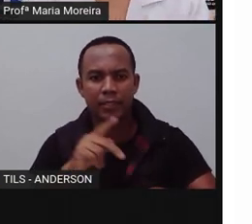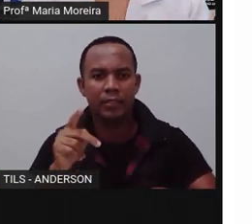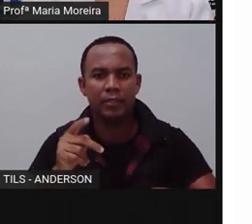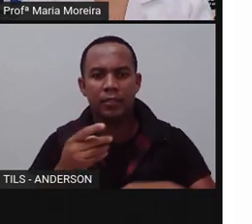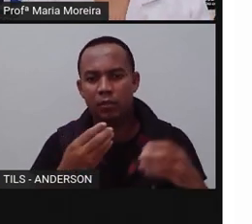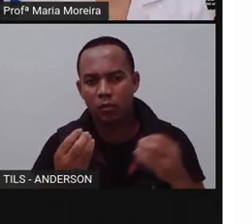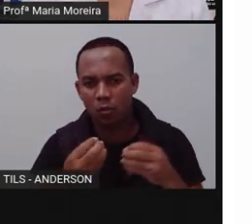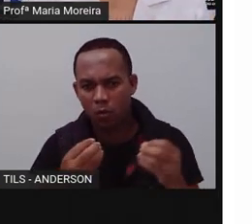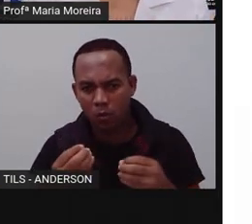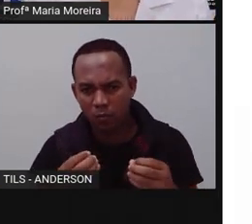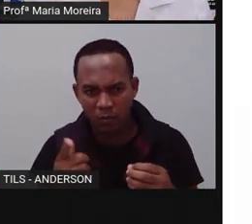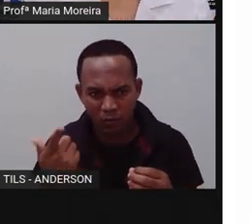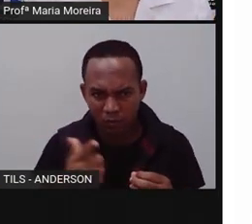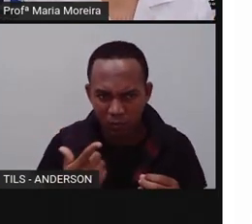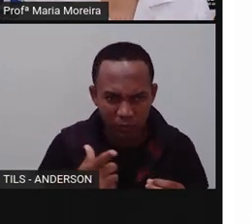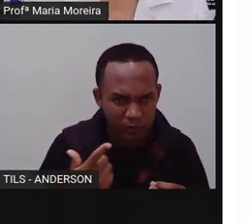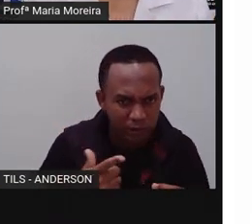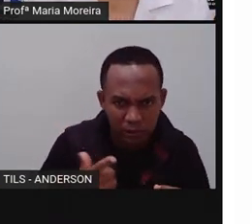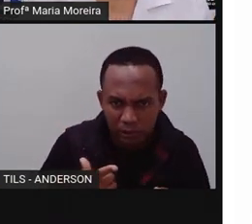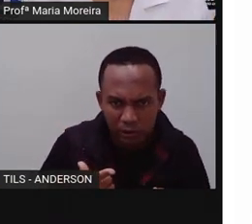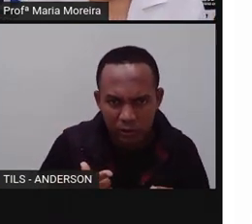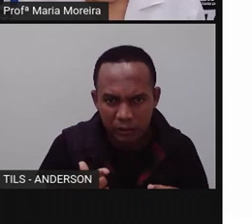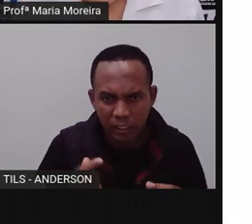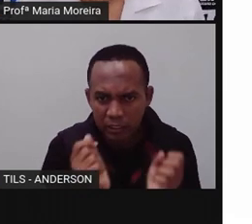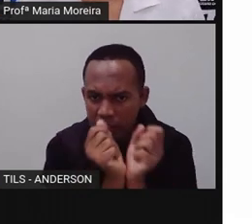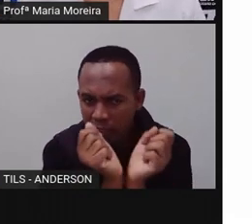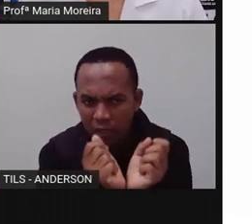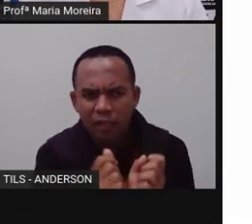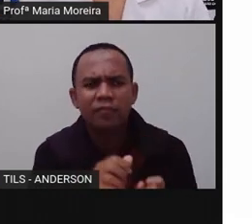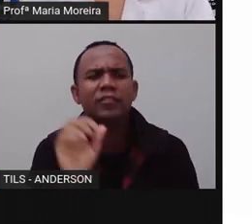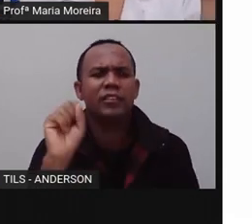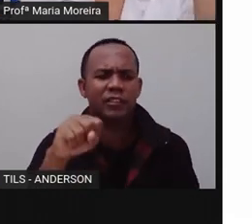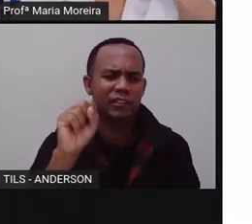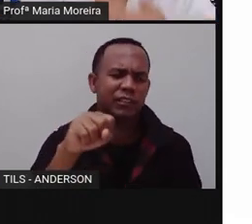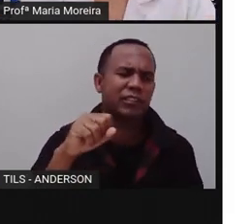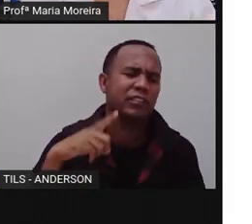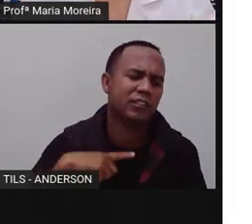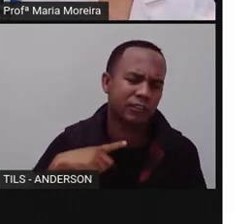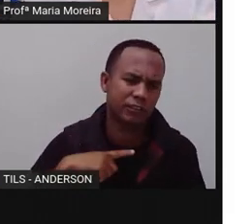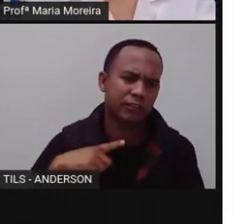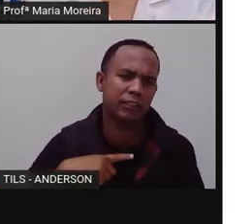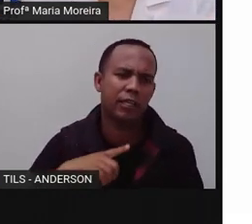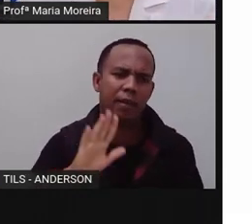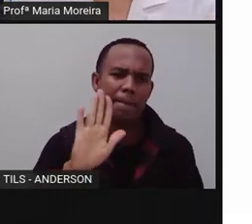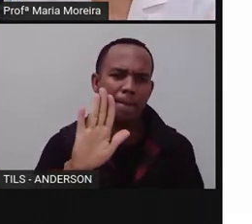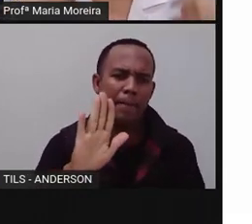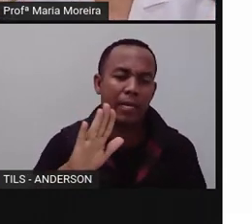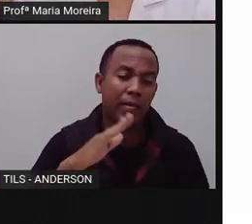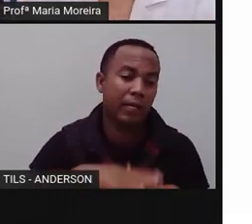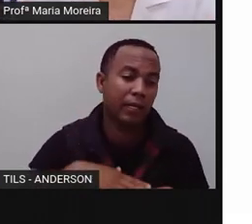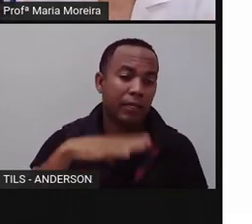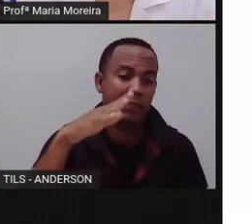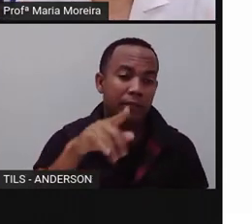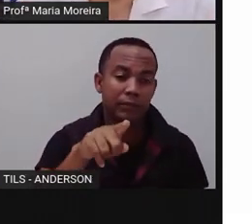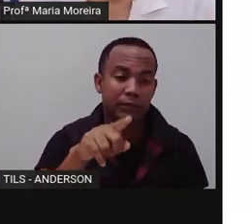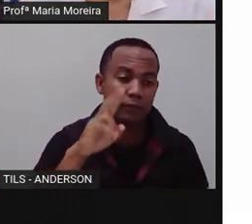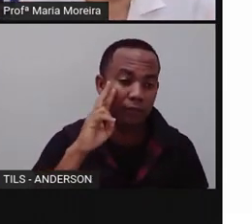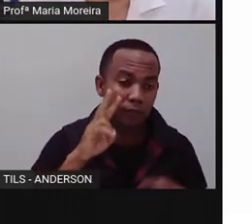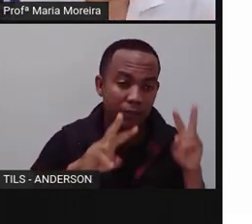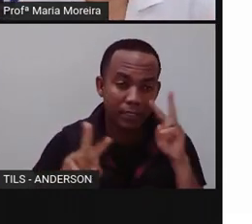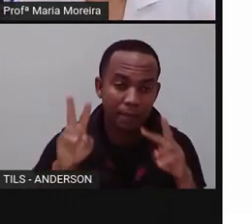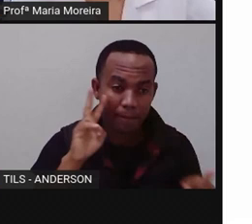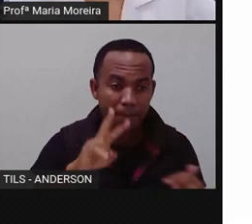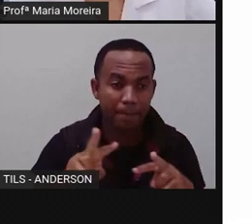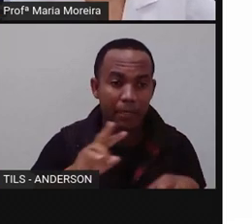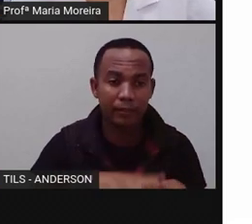país não exista. Existe, mas, né? Essas aí são bem mais visíveis,